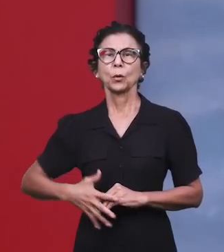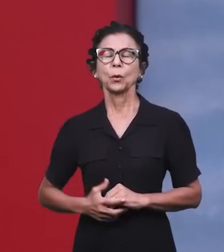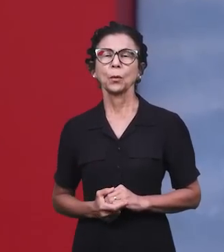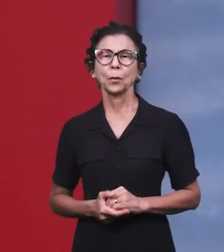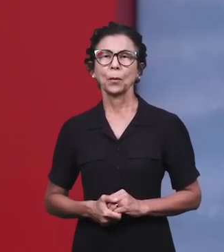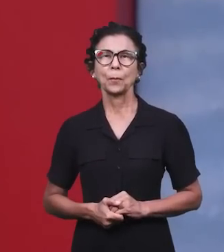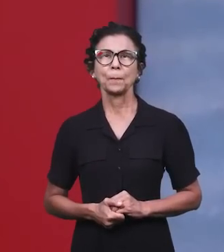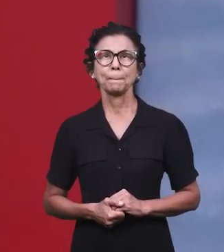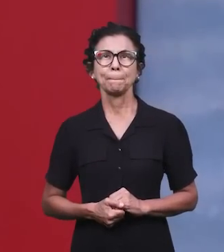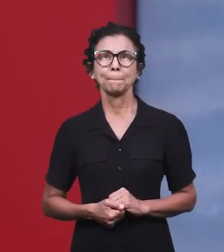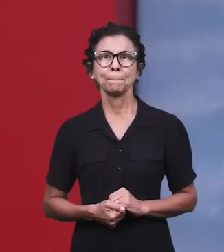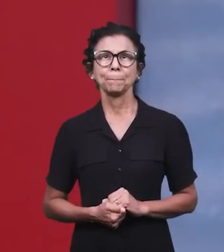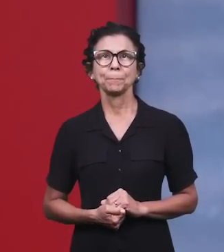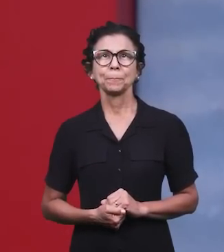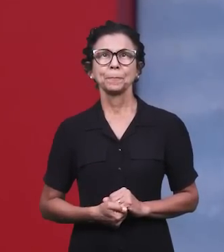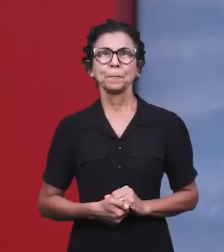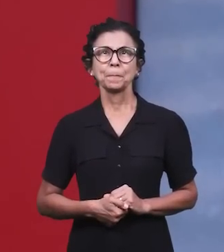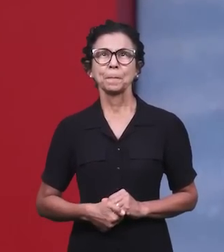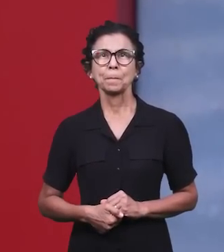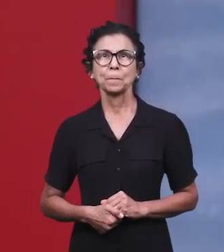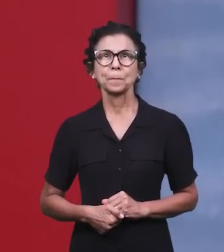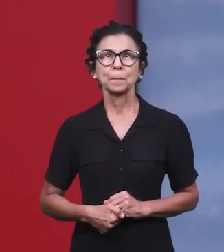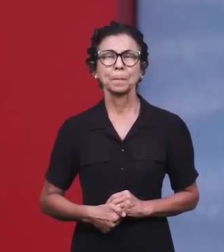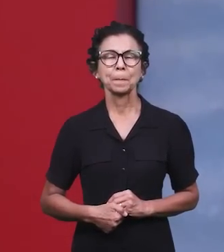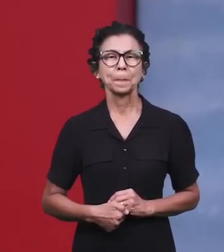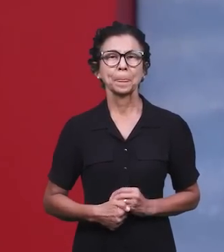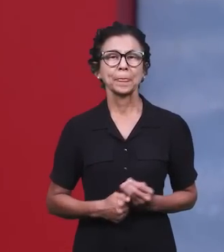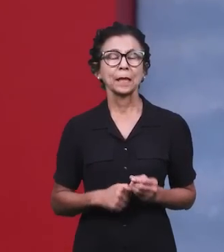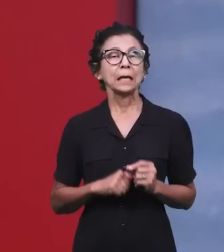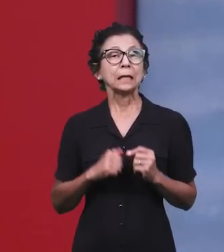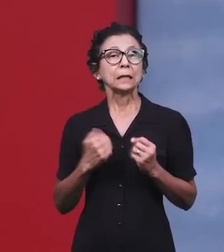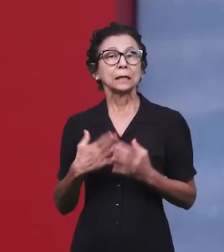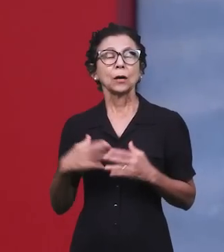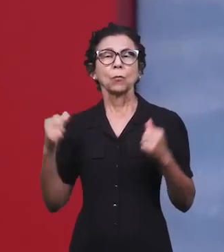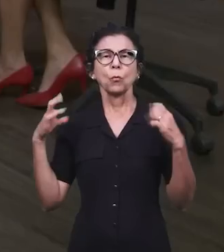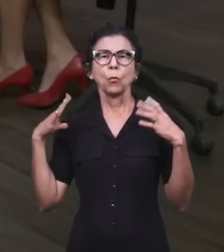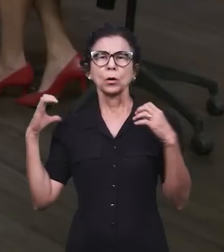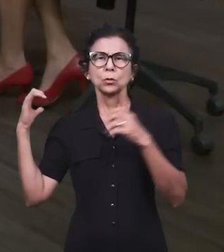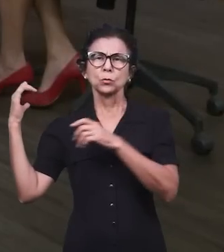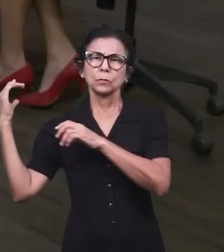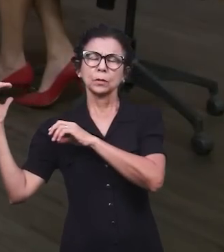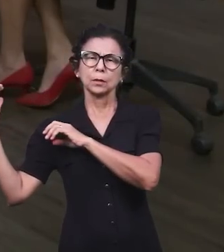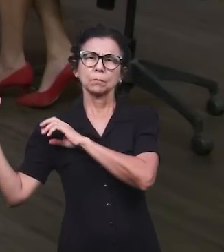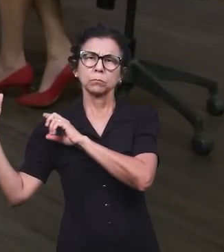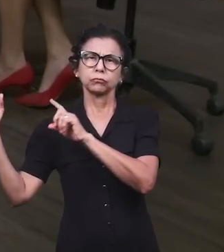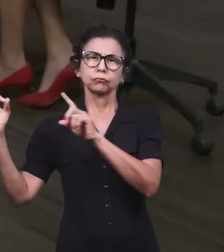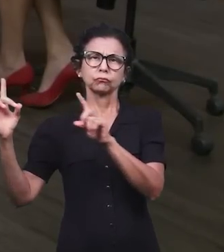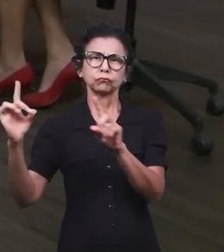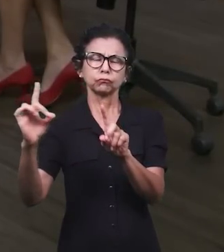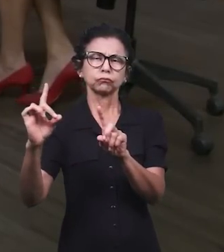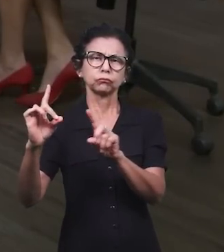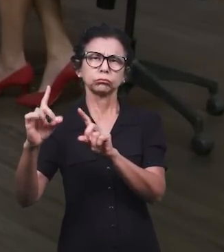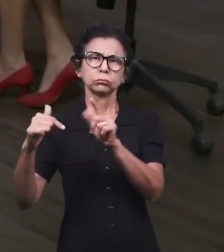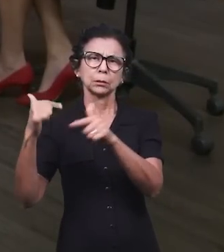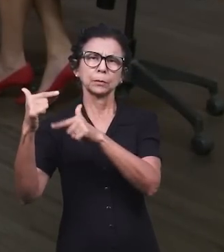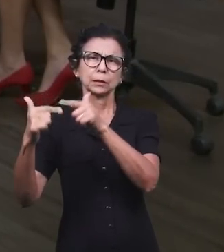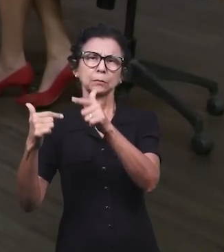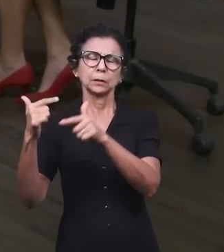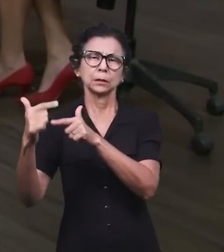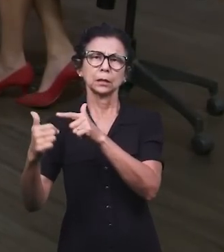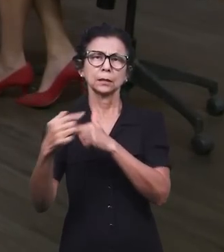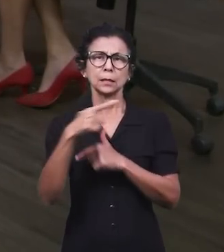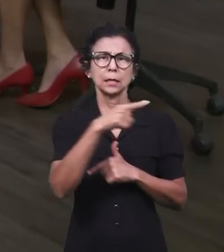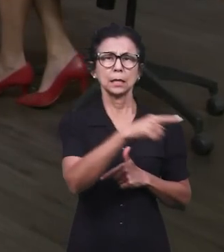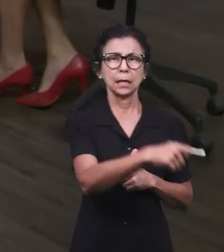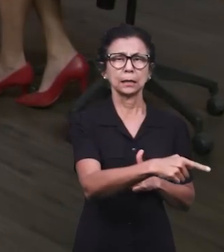o príncipe da Grécia se opuseram, eu não consegui chegar a você. Houve uma batalha. Aí o Senhor enviou o arcanjo Miguel,